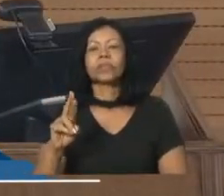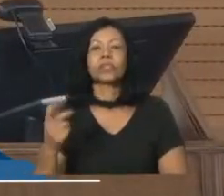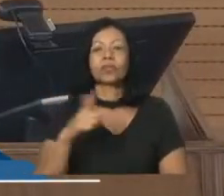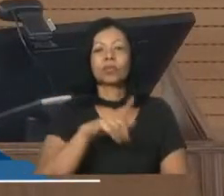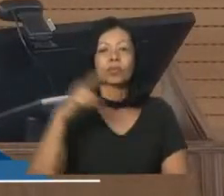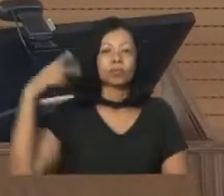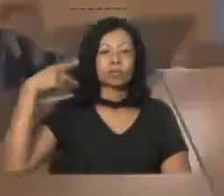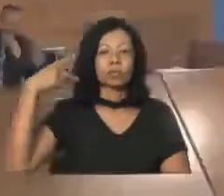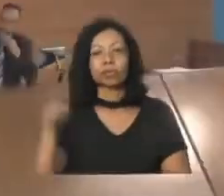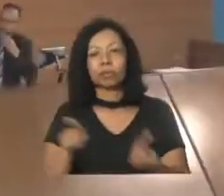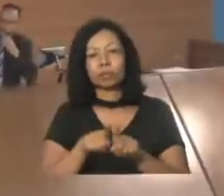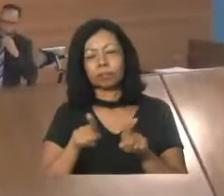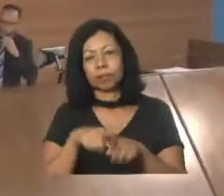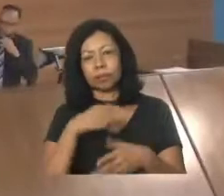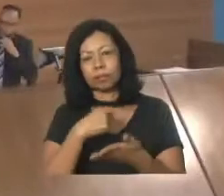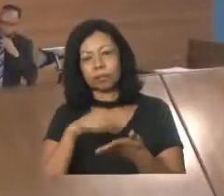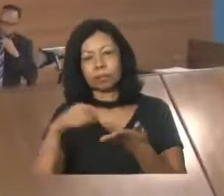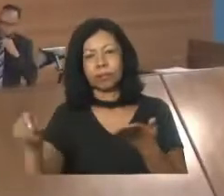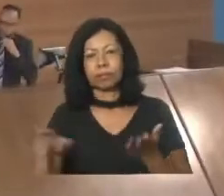demais vereadores.